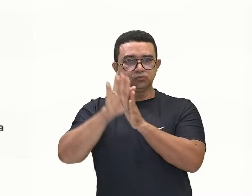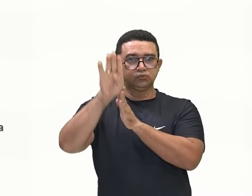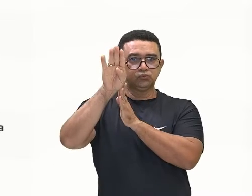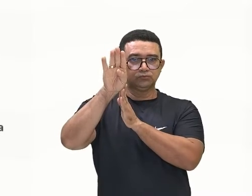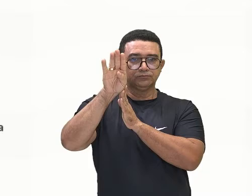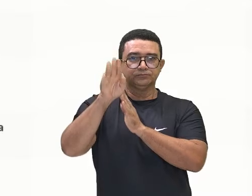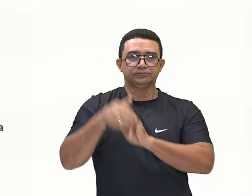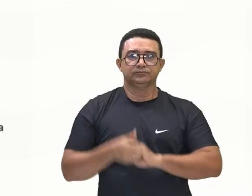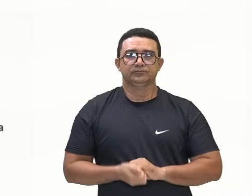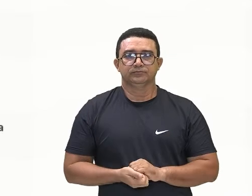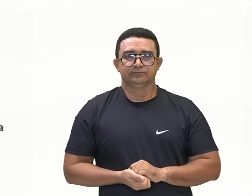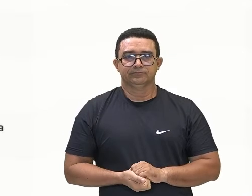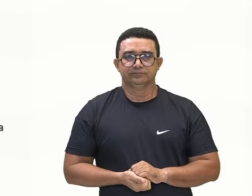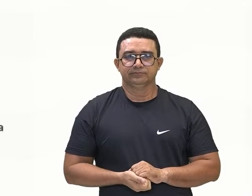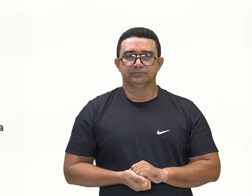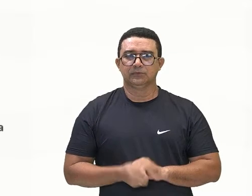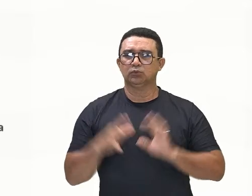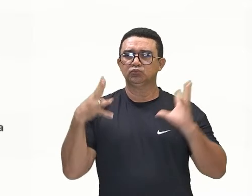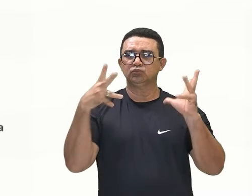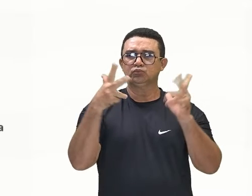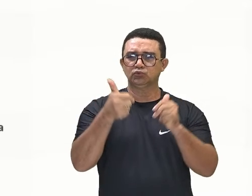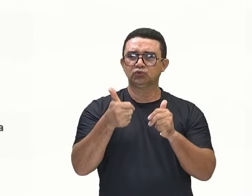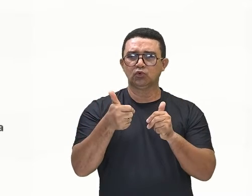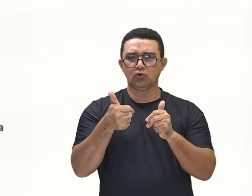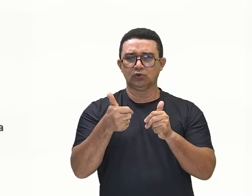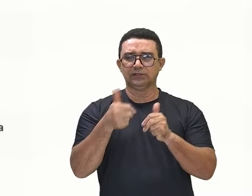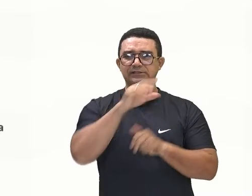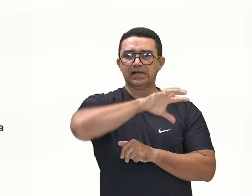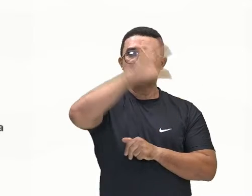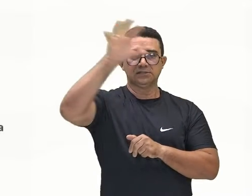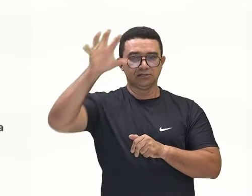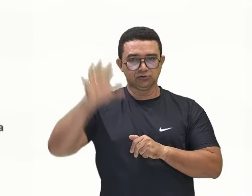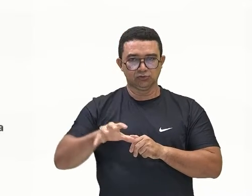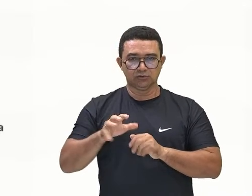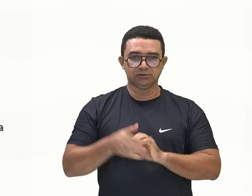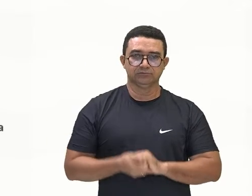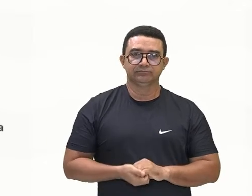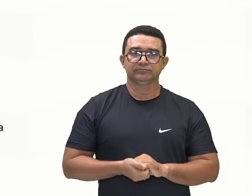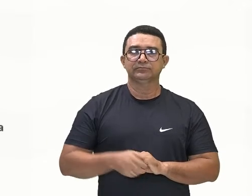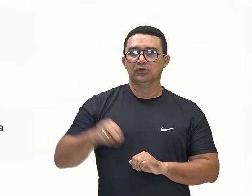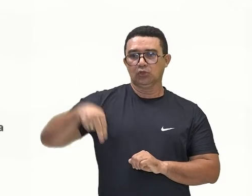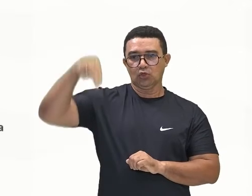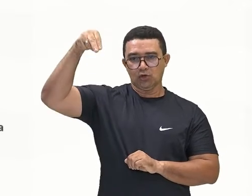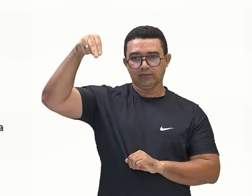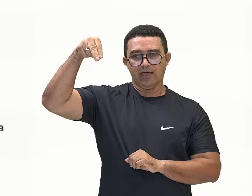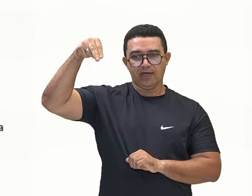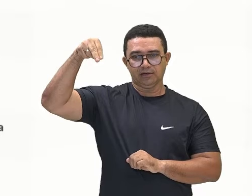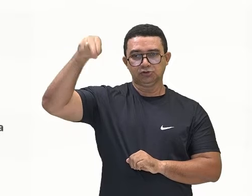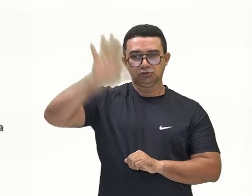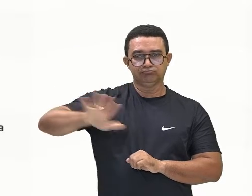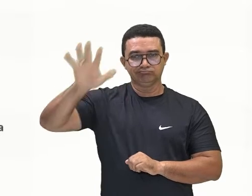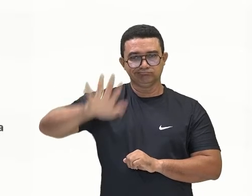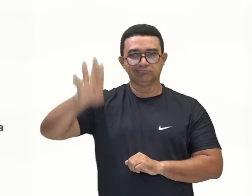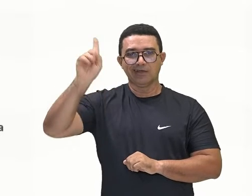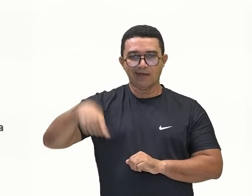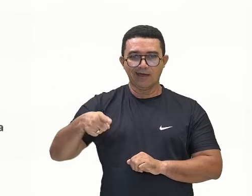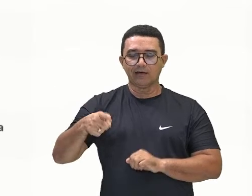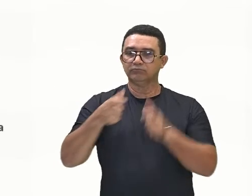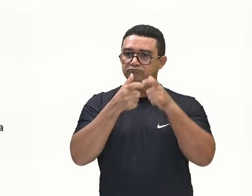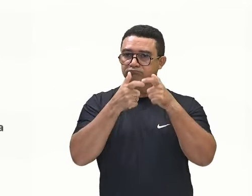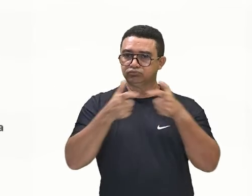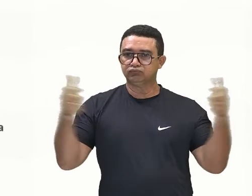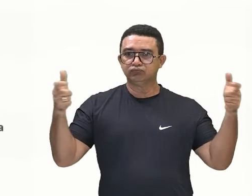9,21. E isso em todas as categorias, em todas as regiões. Nordeste é hoje a região com a